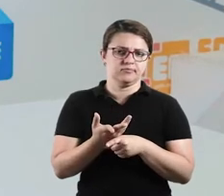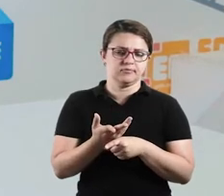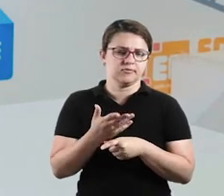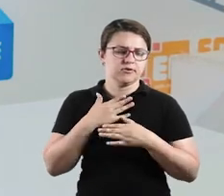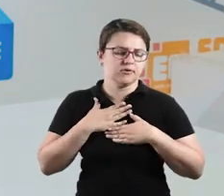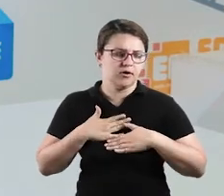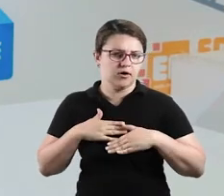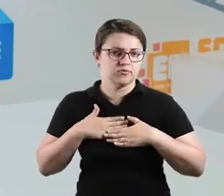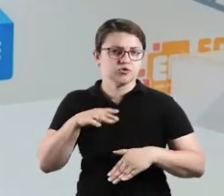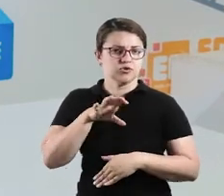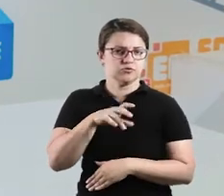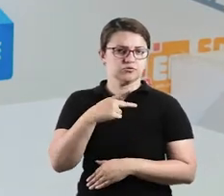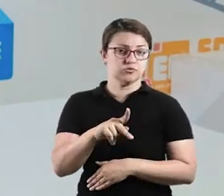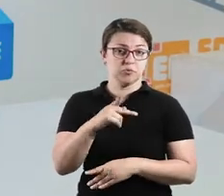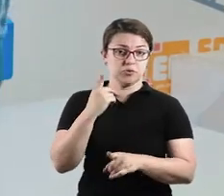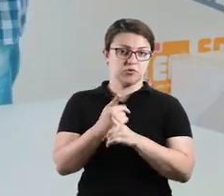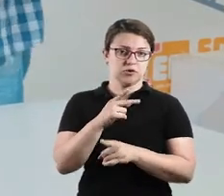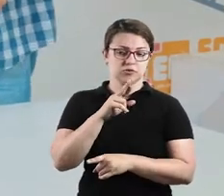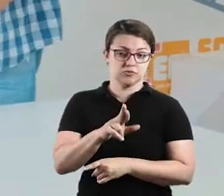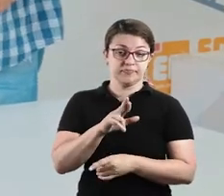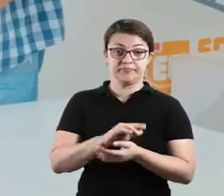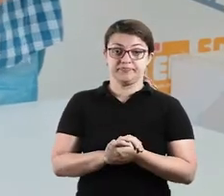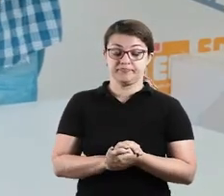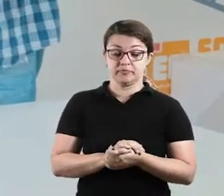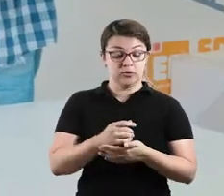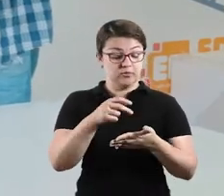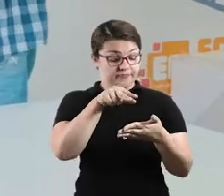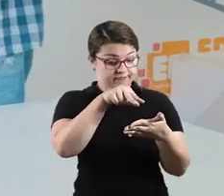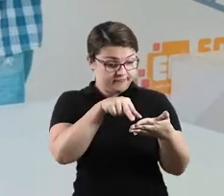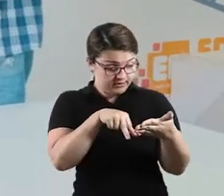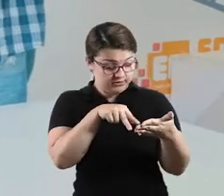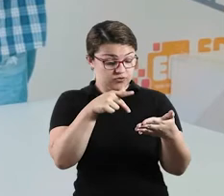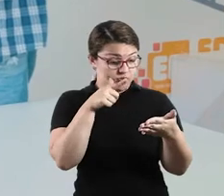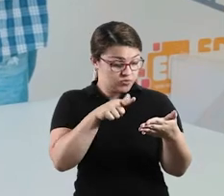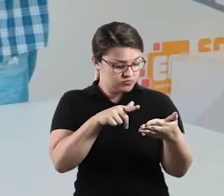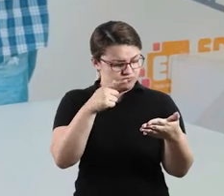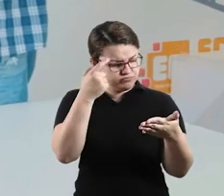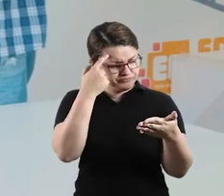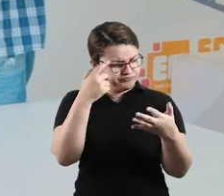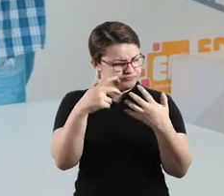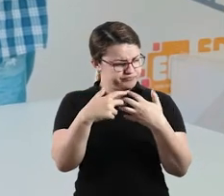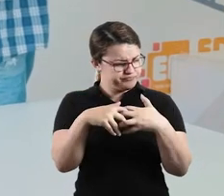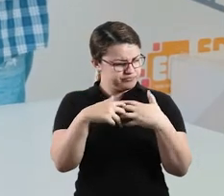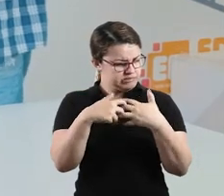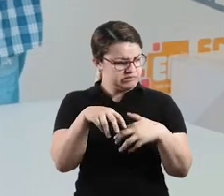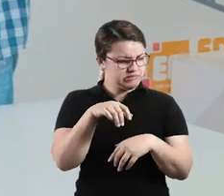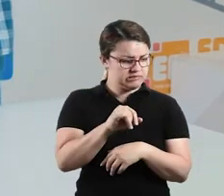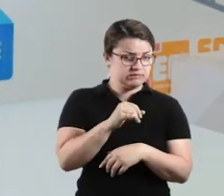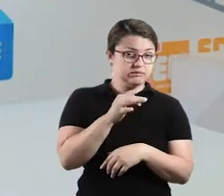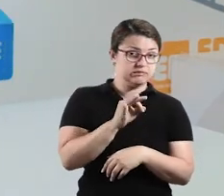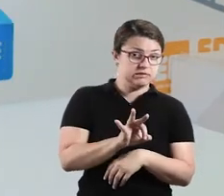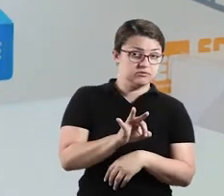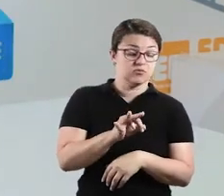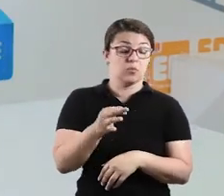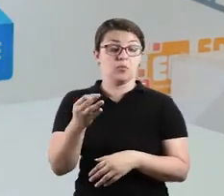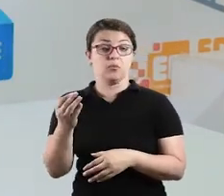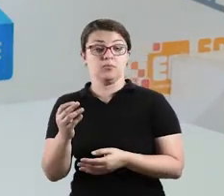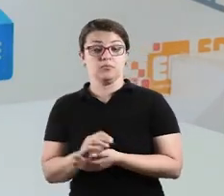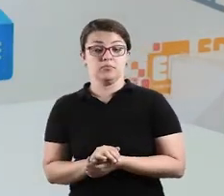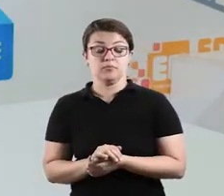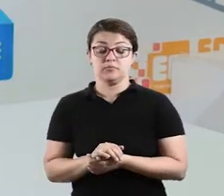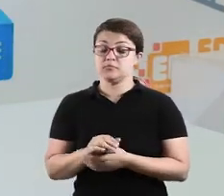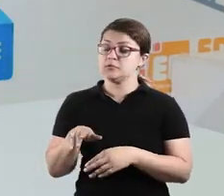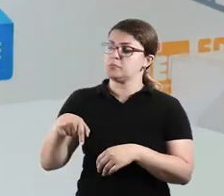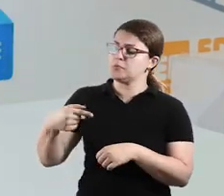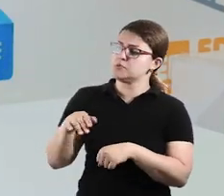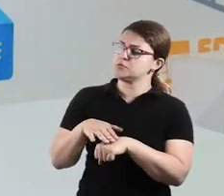Não tem problema, faça do seu jeito, ok? Reveja as suas contas e forma de pensar. Se estão corretas, converse com